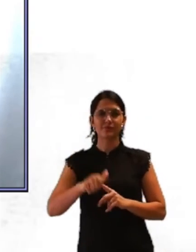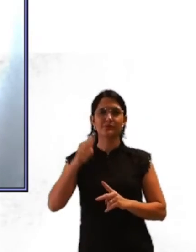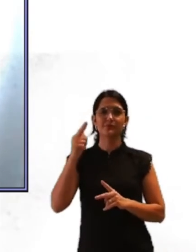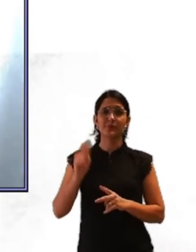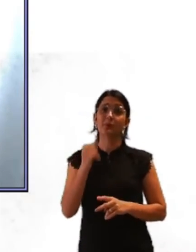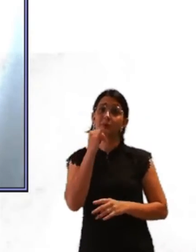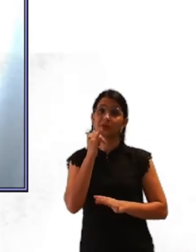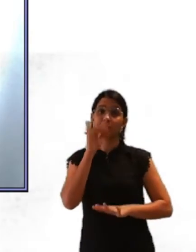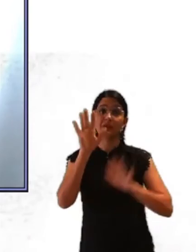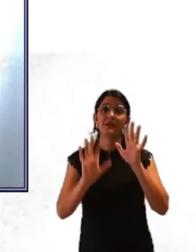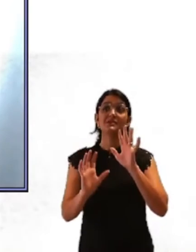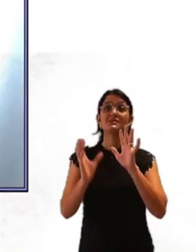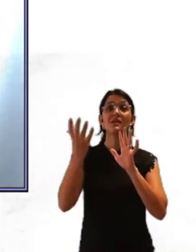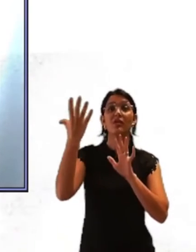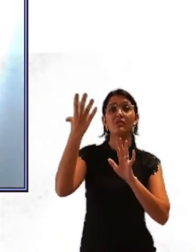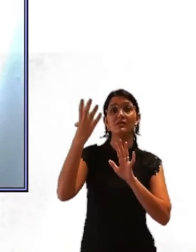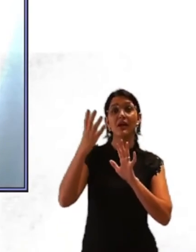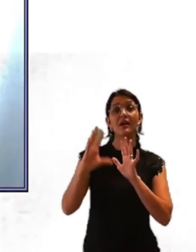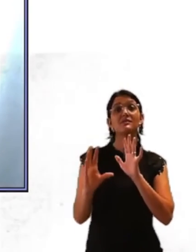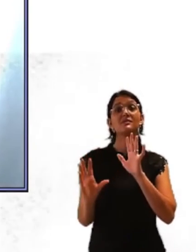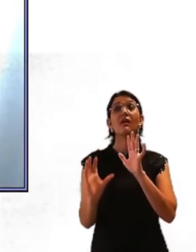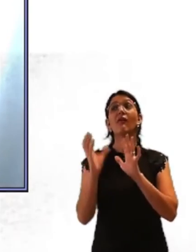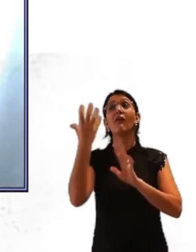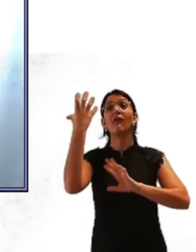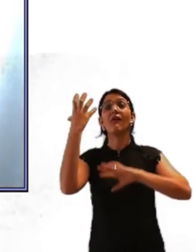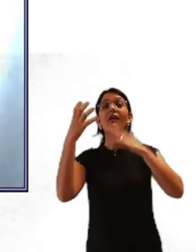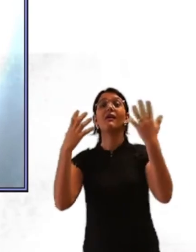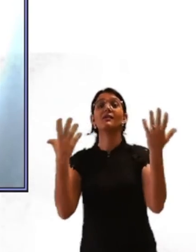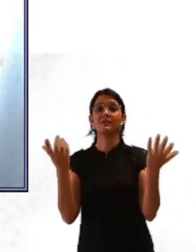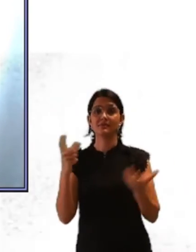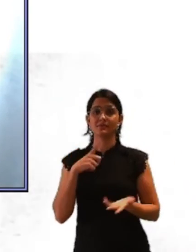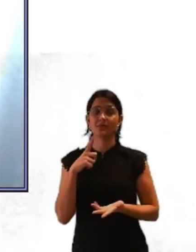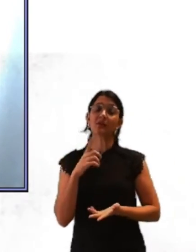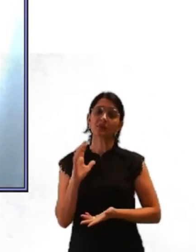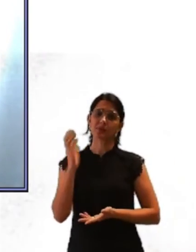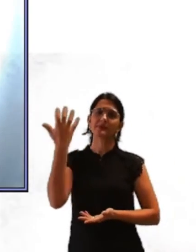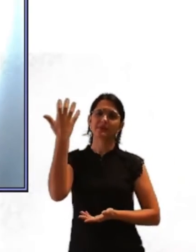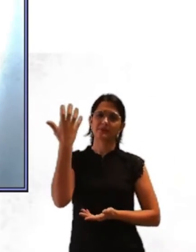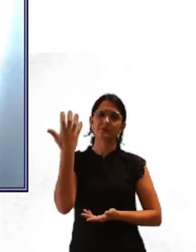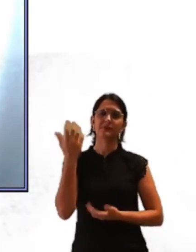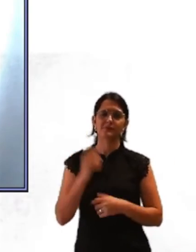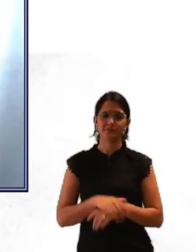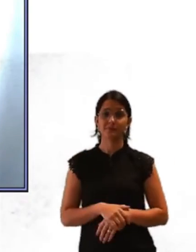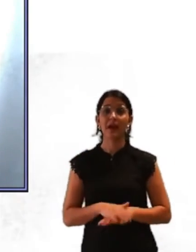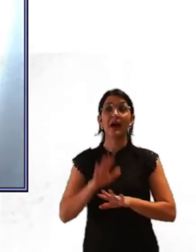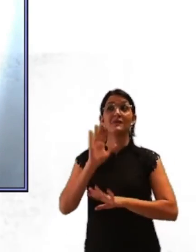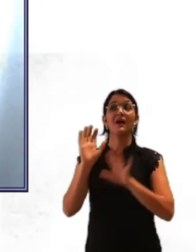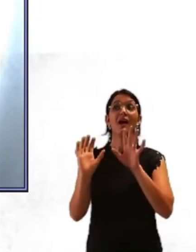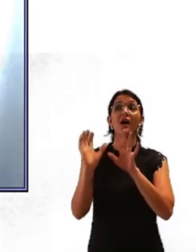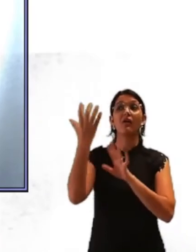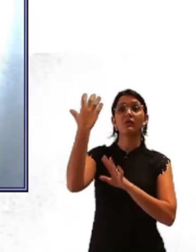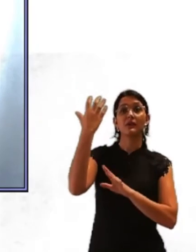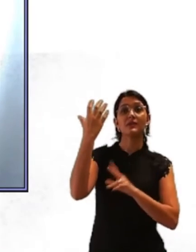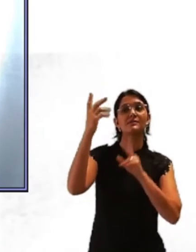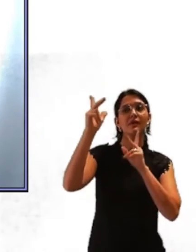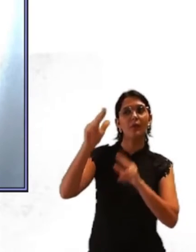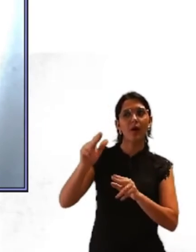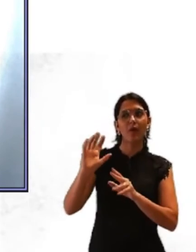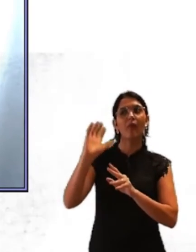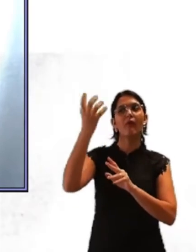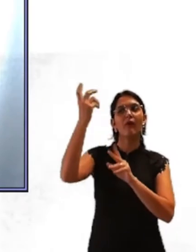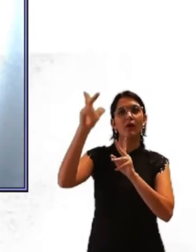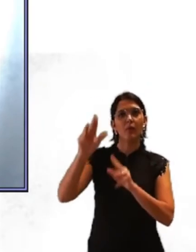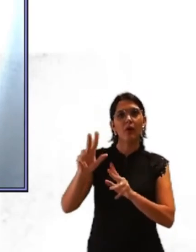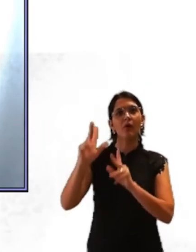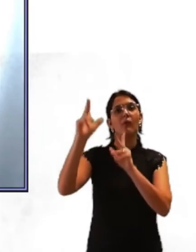tem um fato. Você vai ter um fato, né? O que pode acontecer é que esse fato vai ser igual ao outro, igual ao outro, igual ao